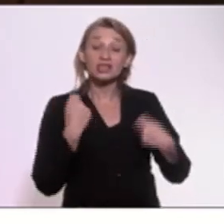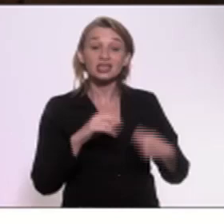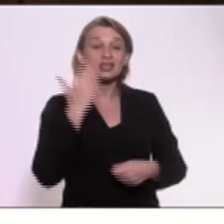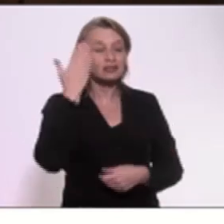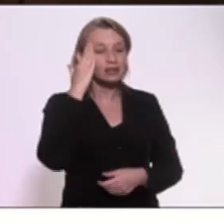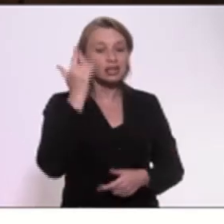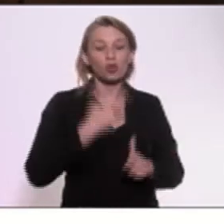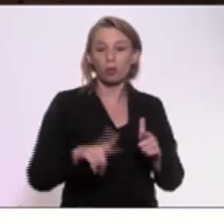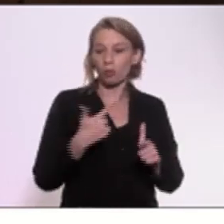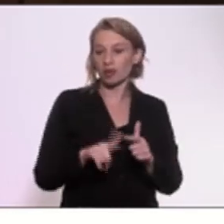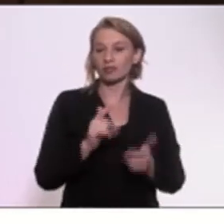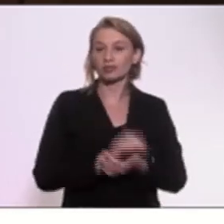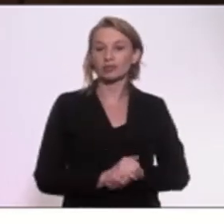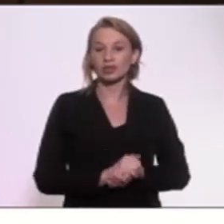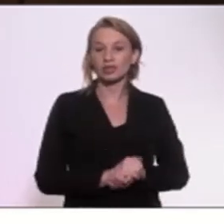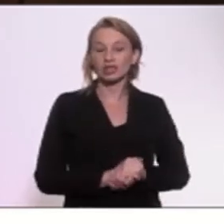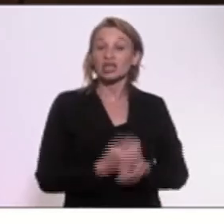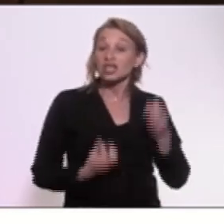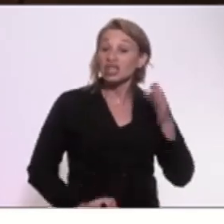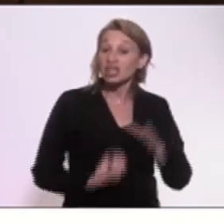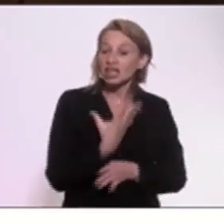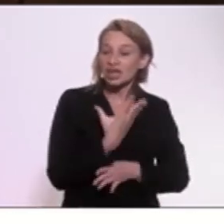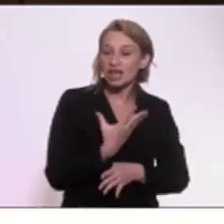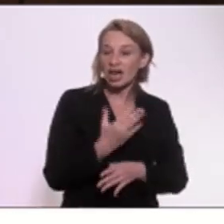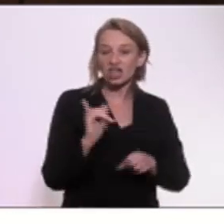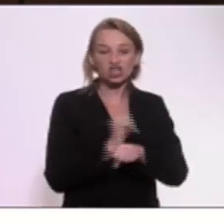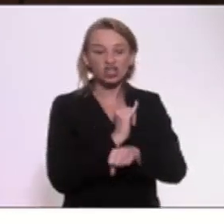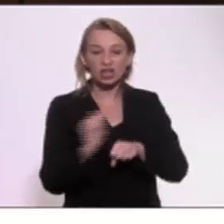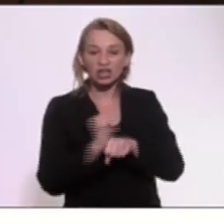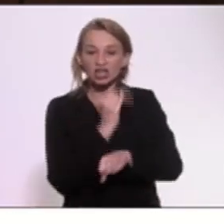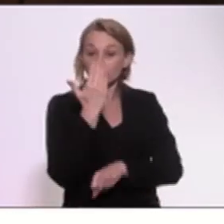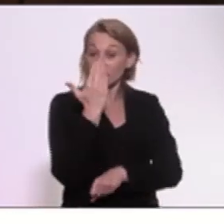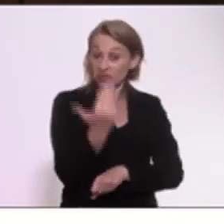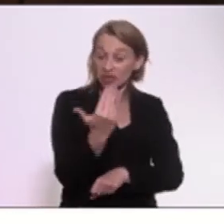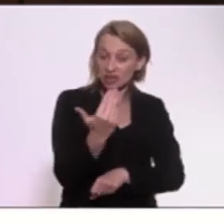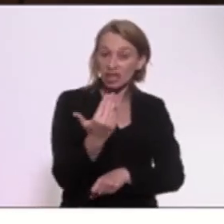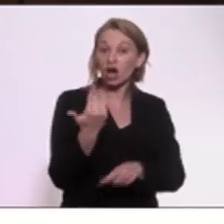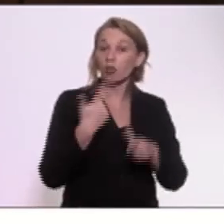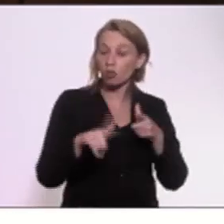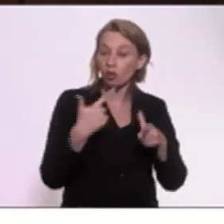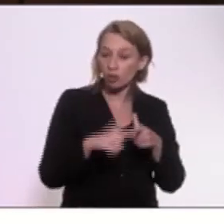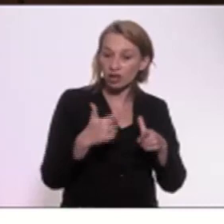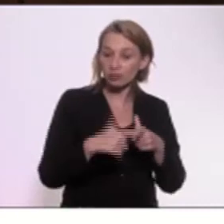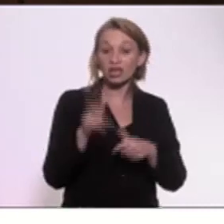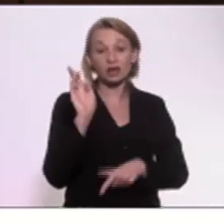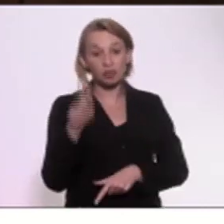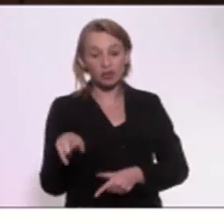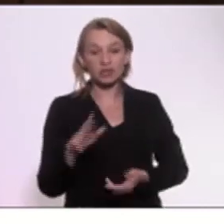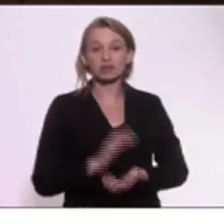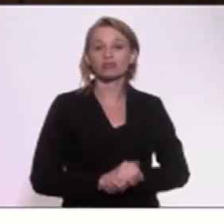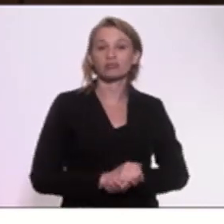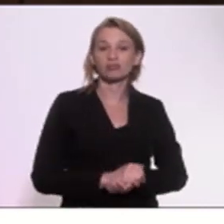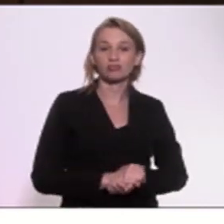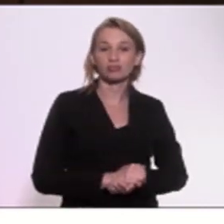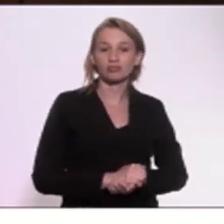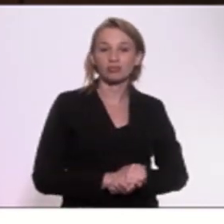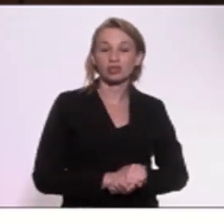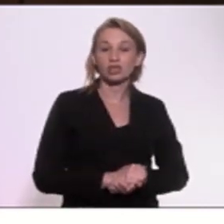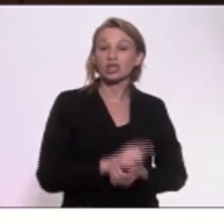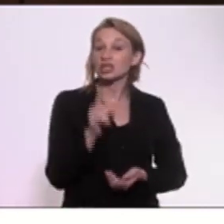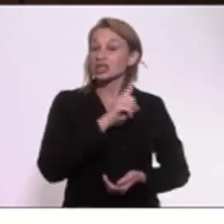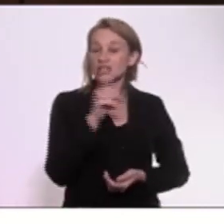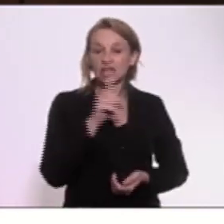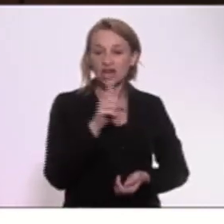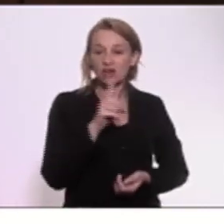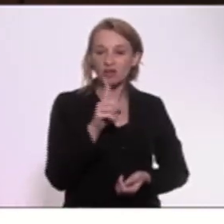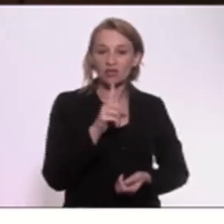problema, busque criar mecanismos para enfrentar o problema da reprovação, mas não